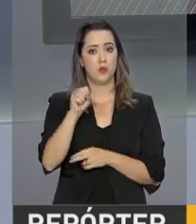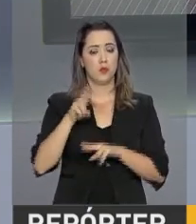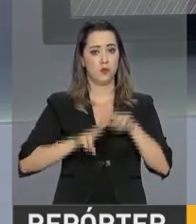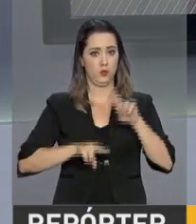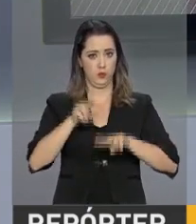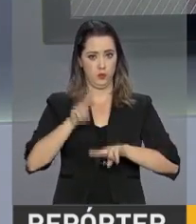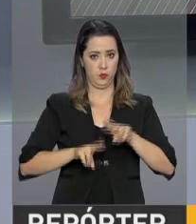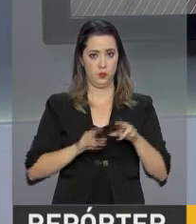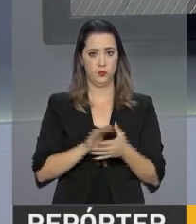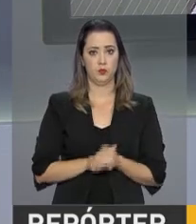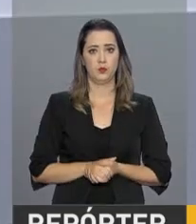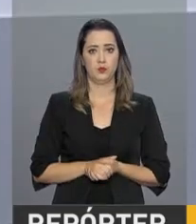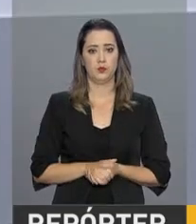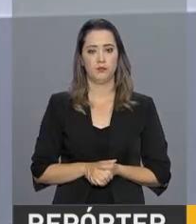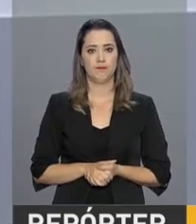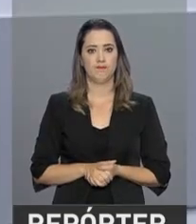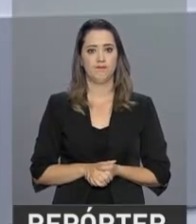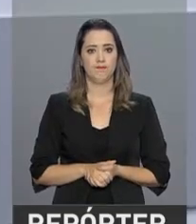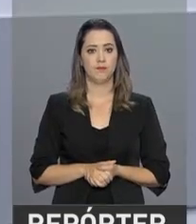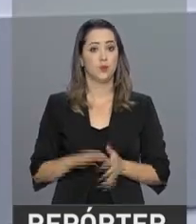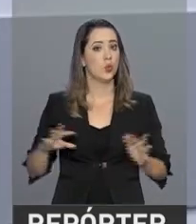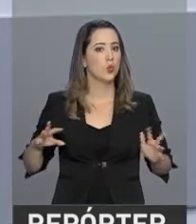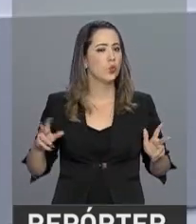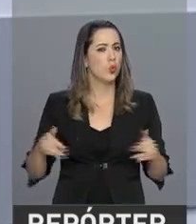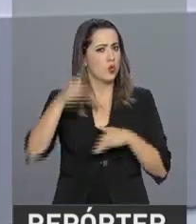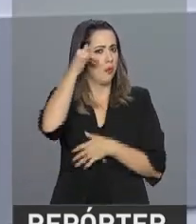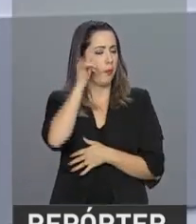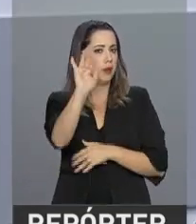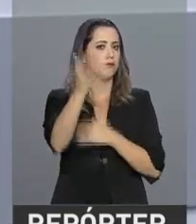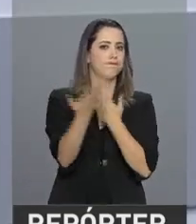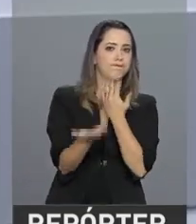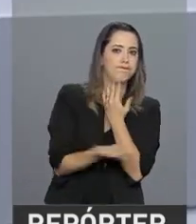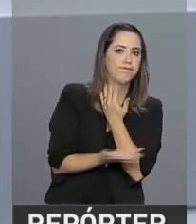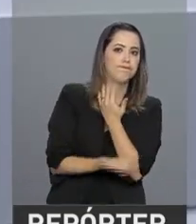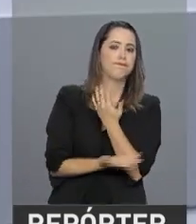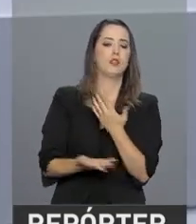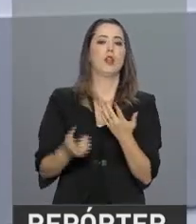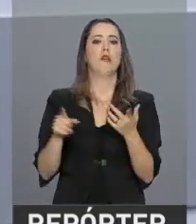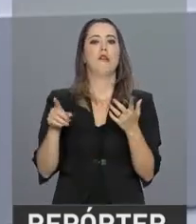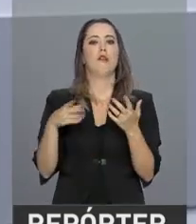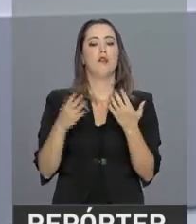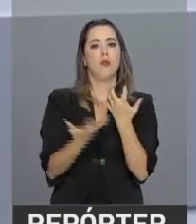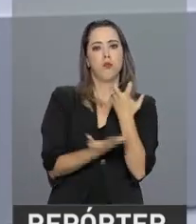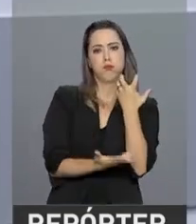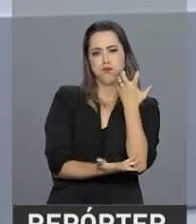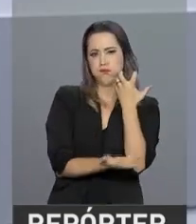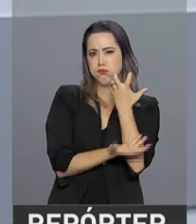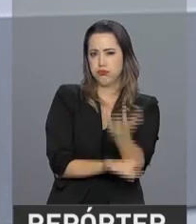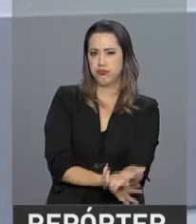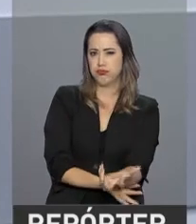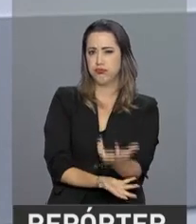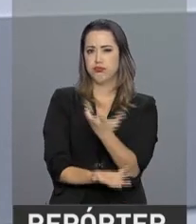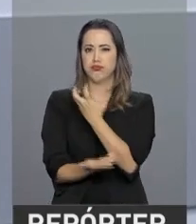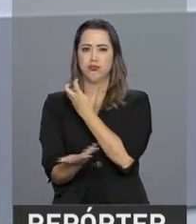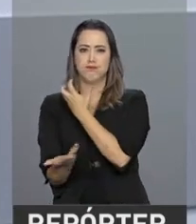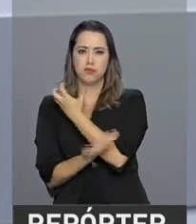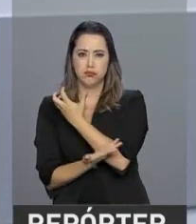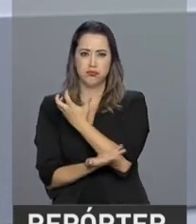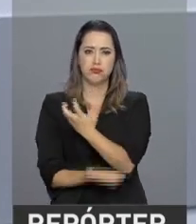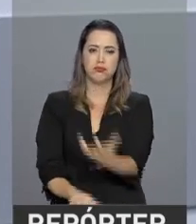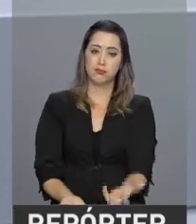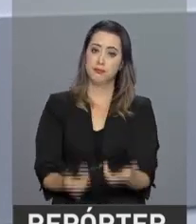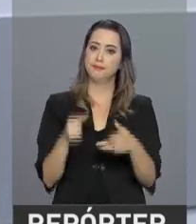8 de junho todos contra o desmatamento ilegal o ministério do meio ambiente lançou esta semana em cuiabá